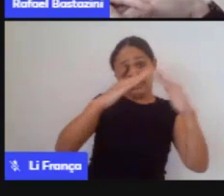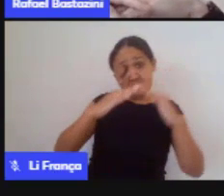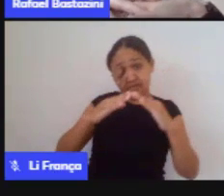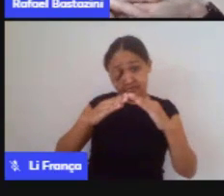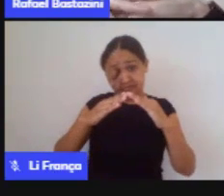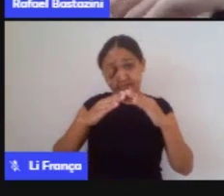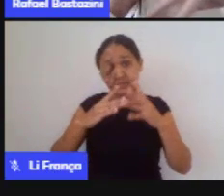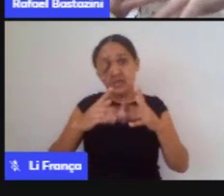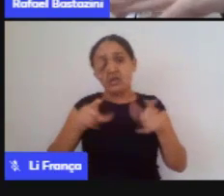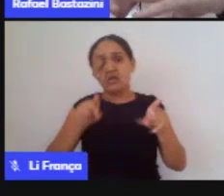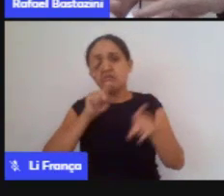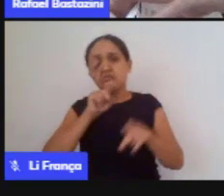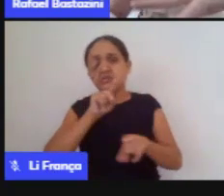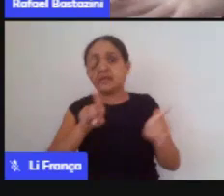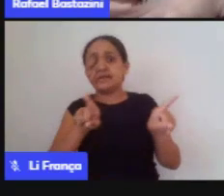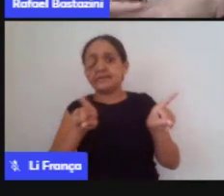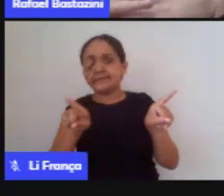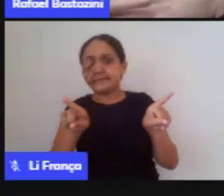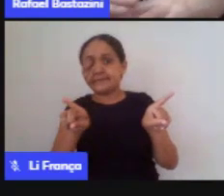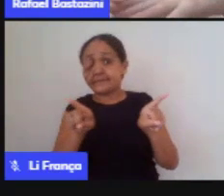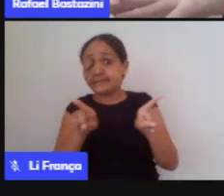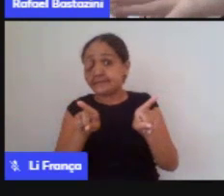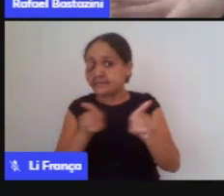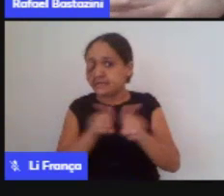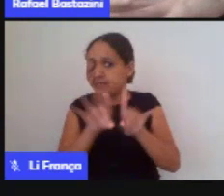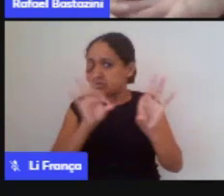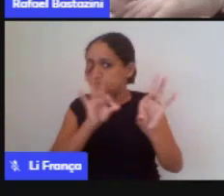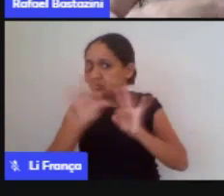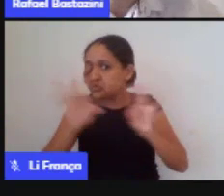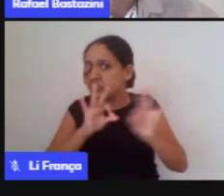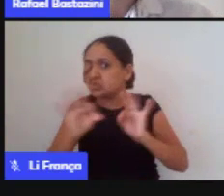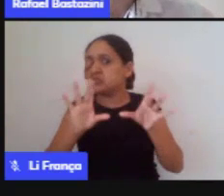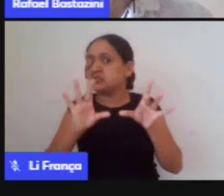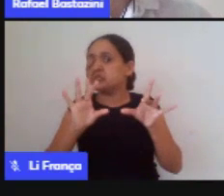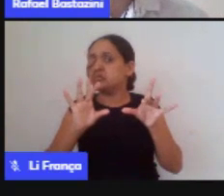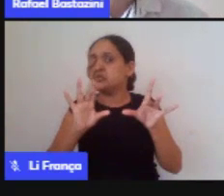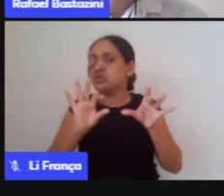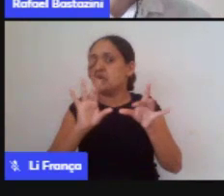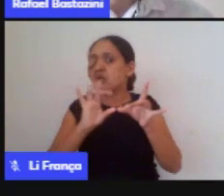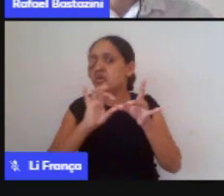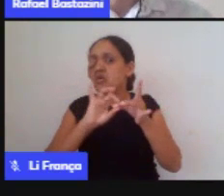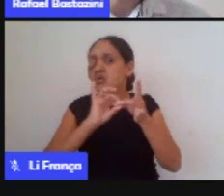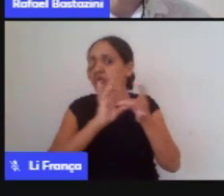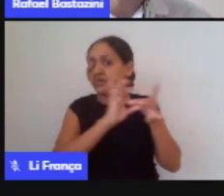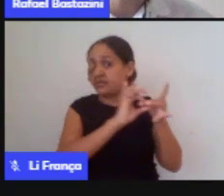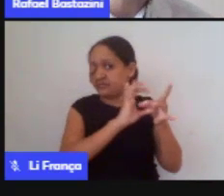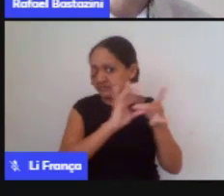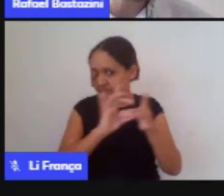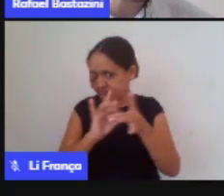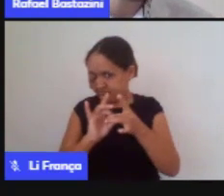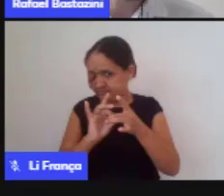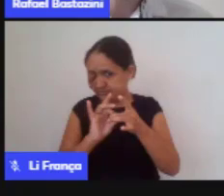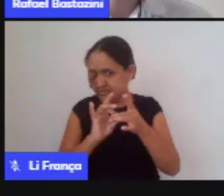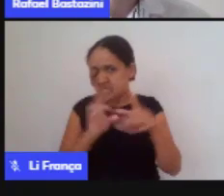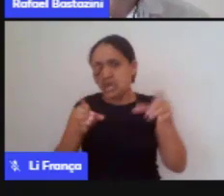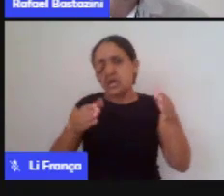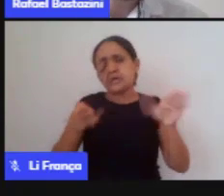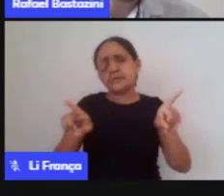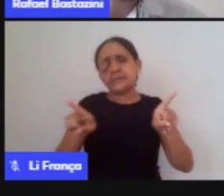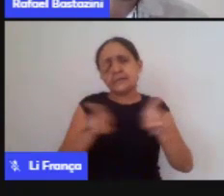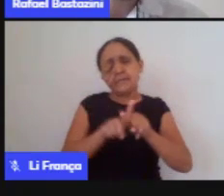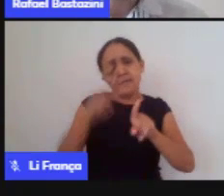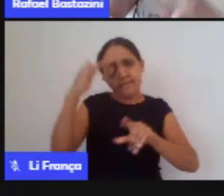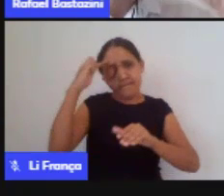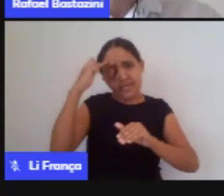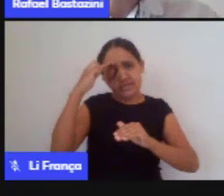campo, também, né, tudo articulado, tudo que eu estou falando para vocês é articulado. A gente pensa também no desenvolvimento